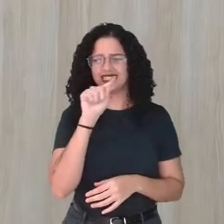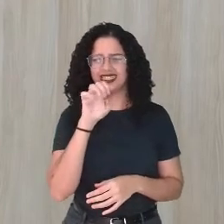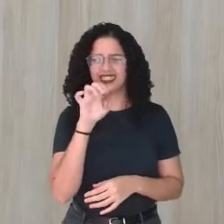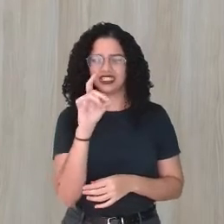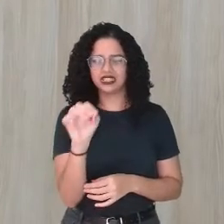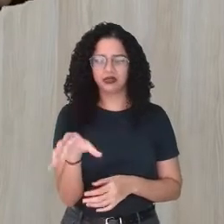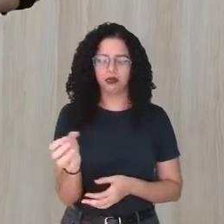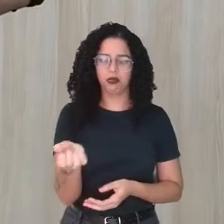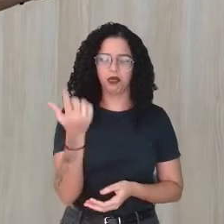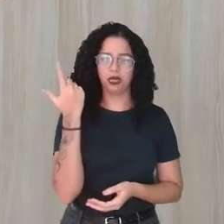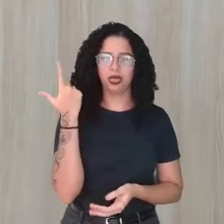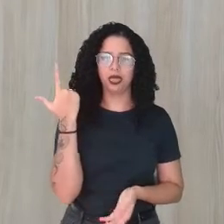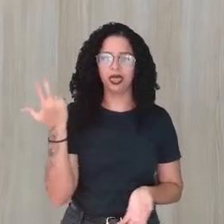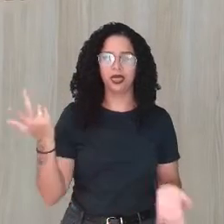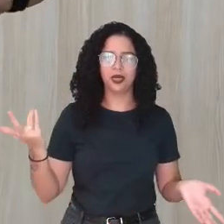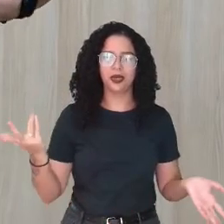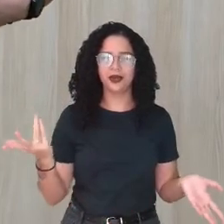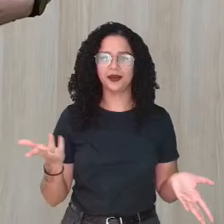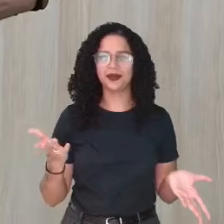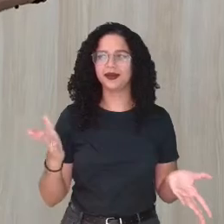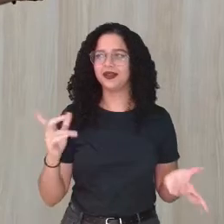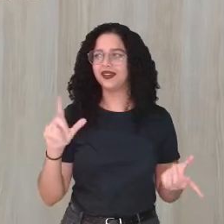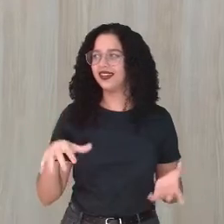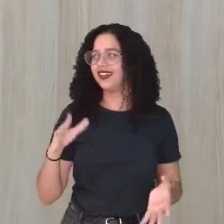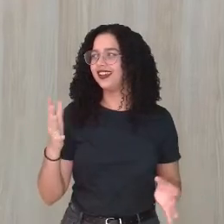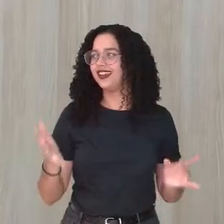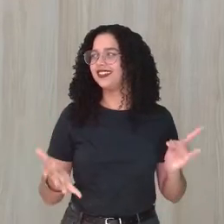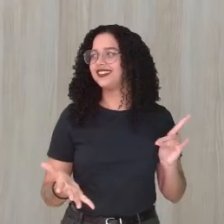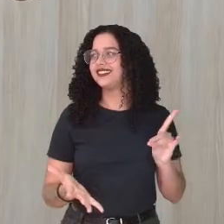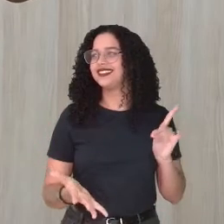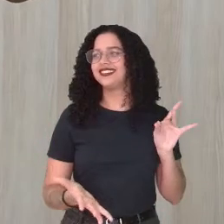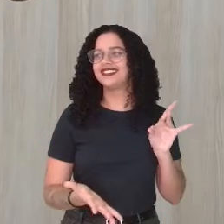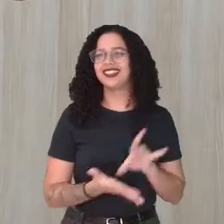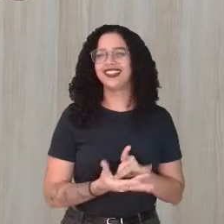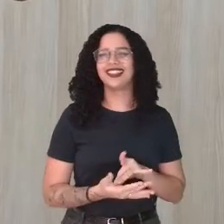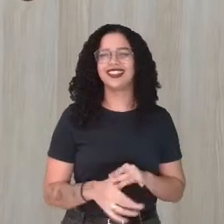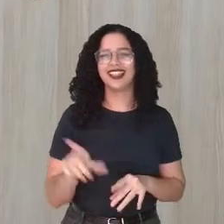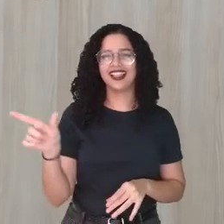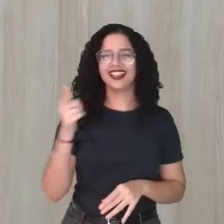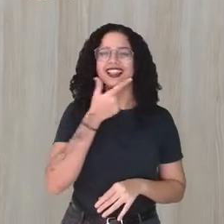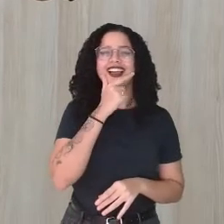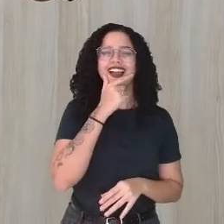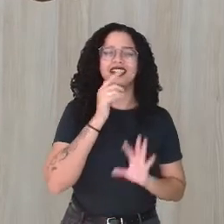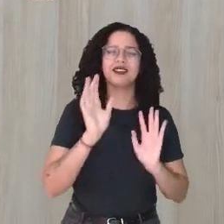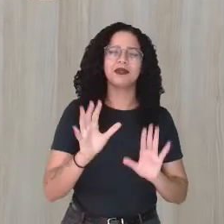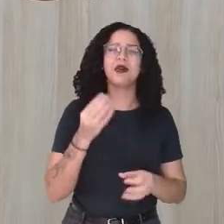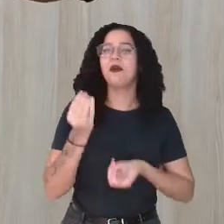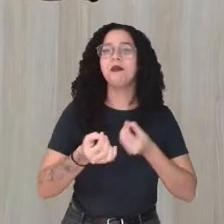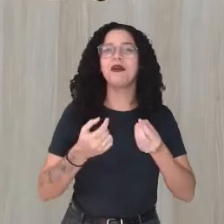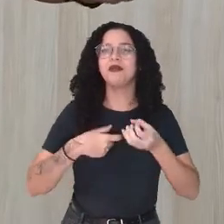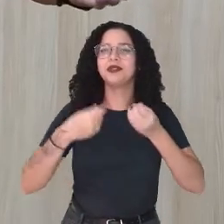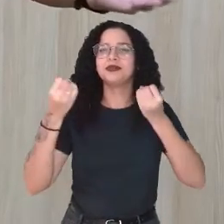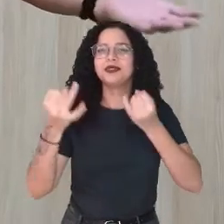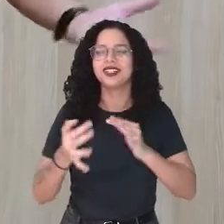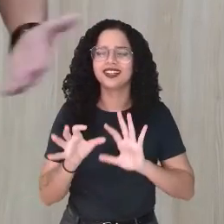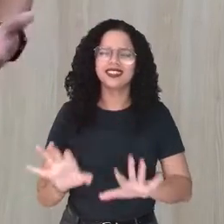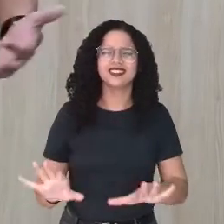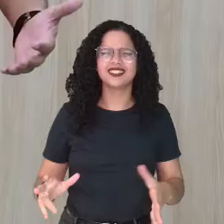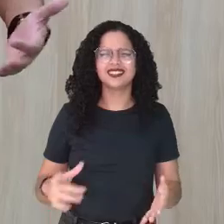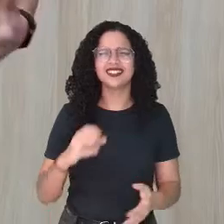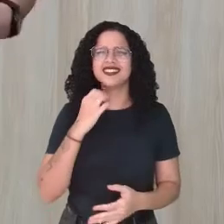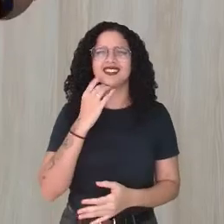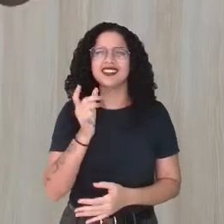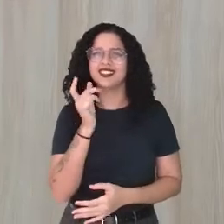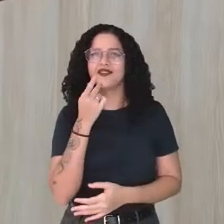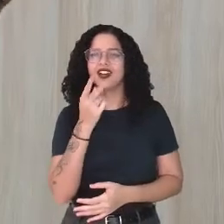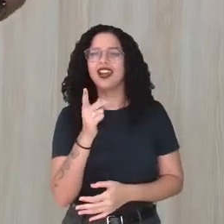quê? Exatamente... Não, Vanessa tá rindo, né? Mas como é que eu vou falar de um negócio desse sem dar exemplo? Eu